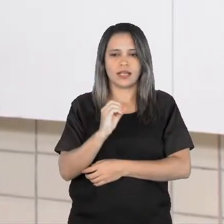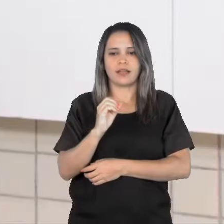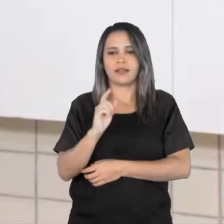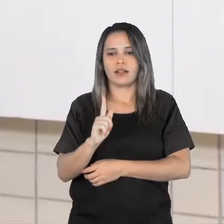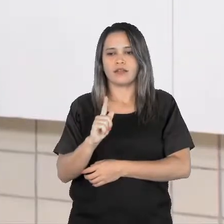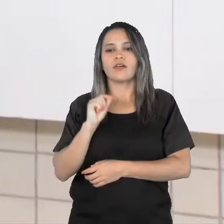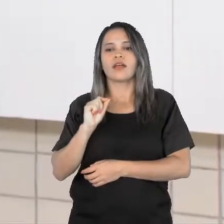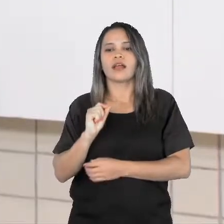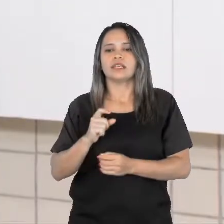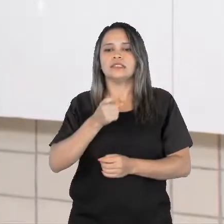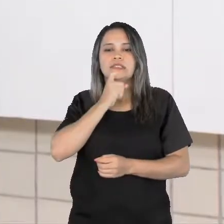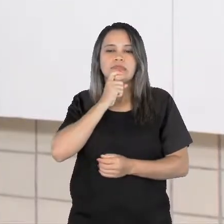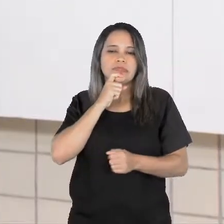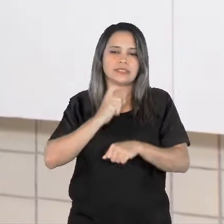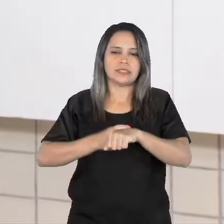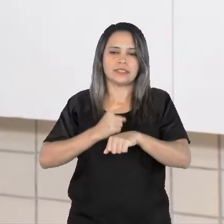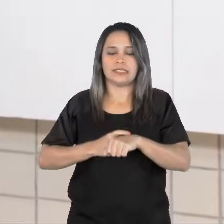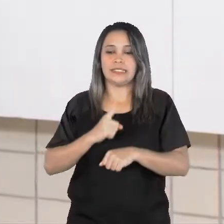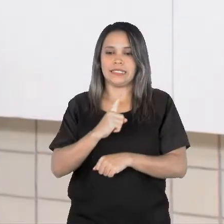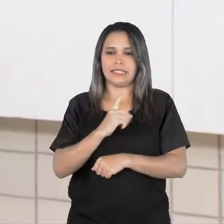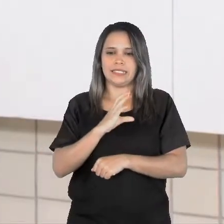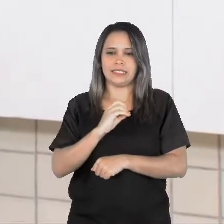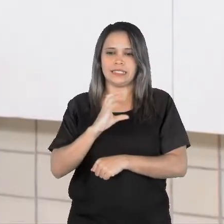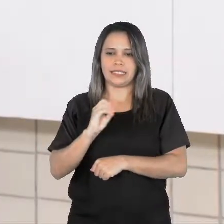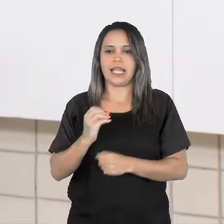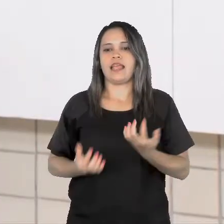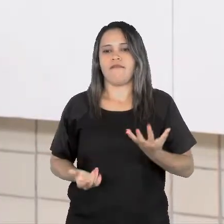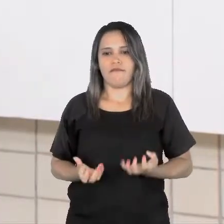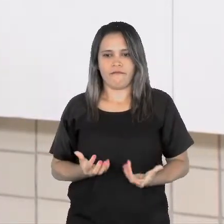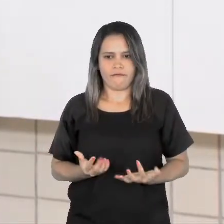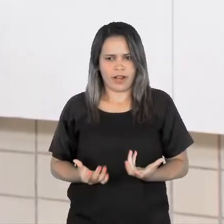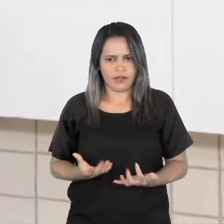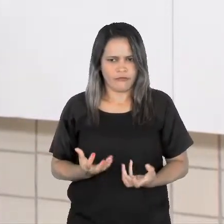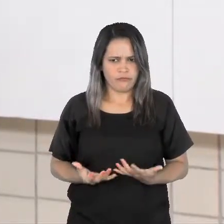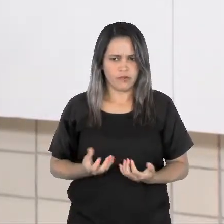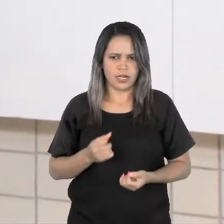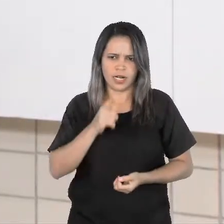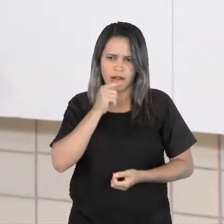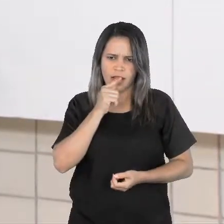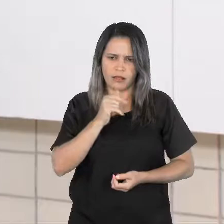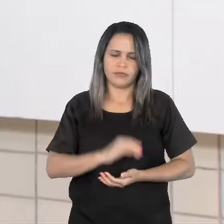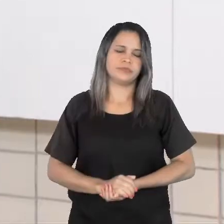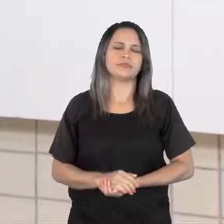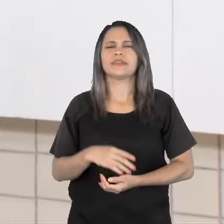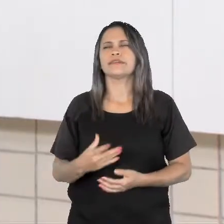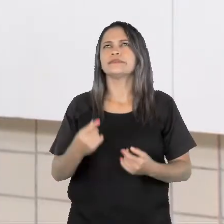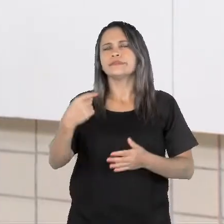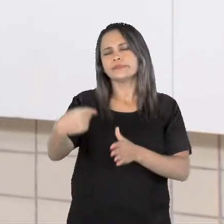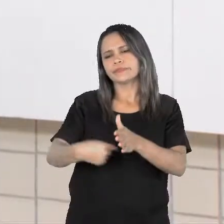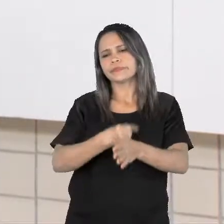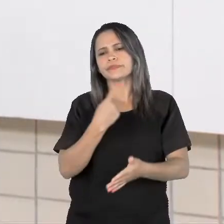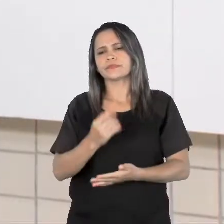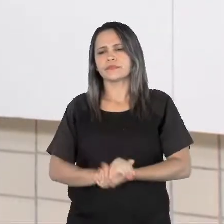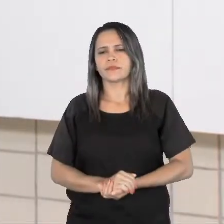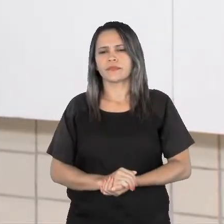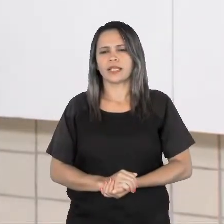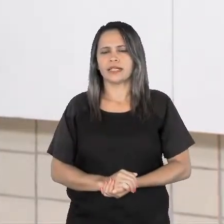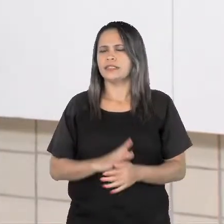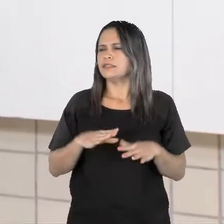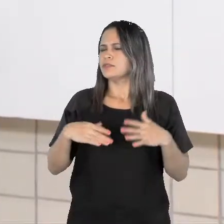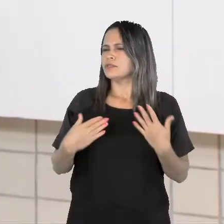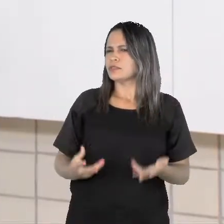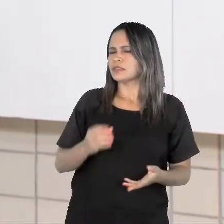água. 100 graus, temperatura de fervura da água. E aí você me pergunta, e quer dizer então que